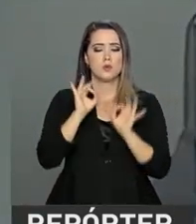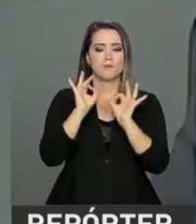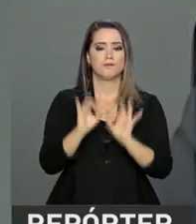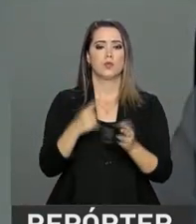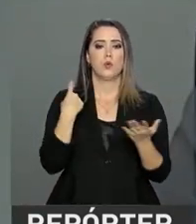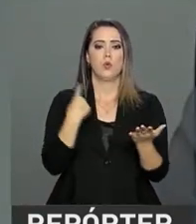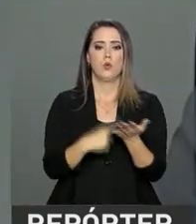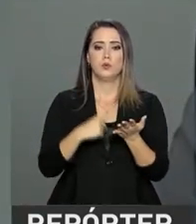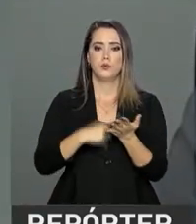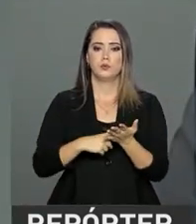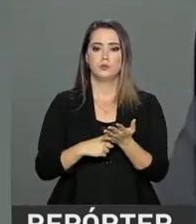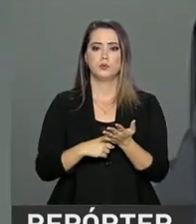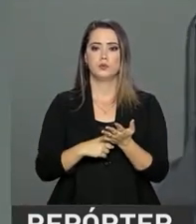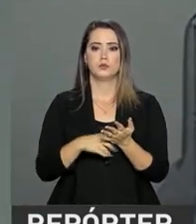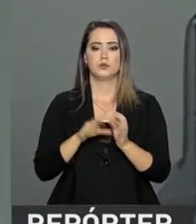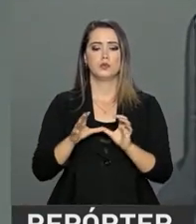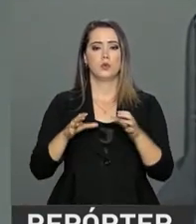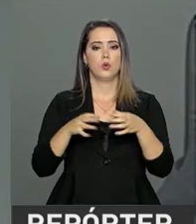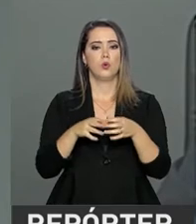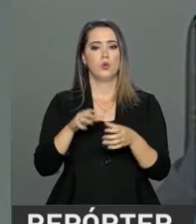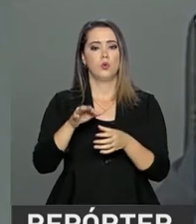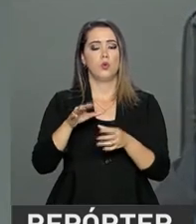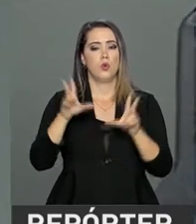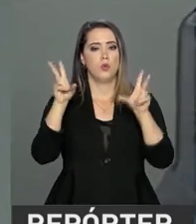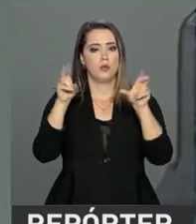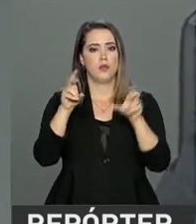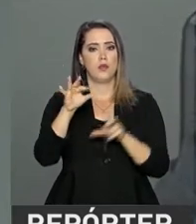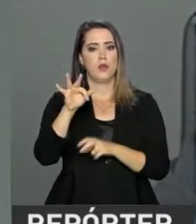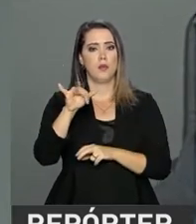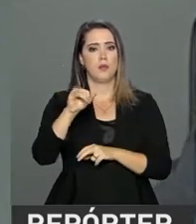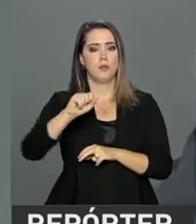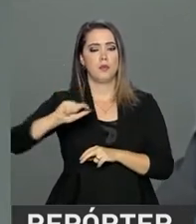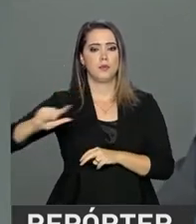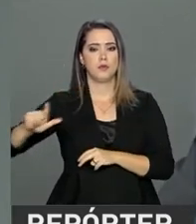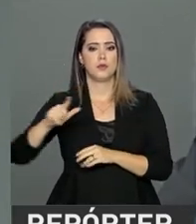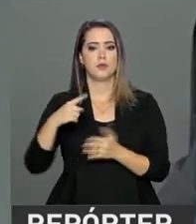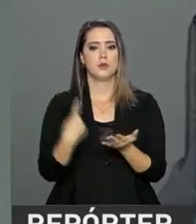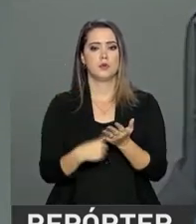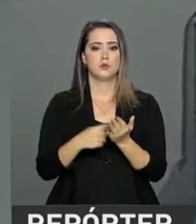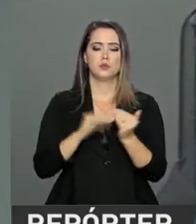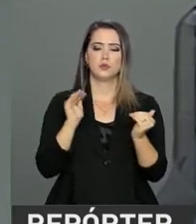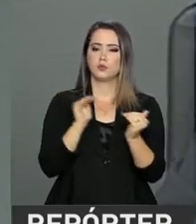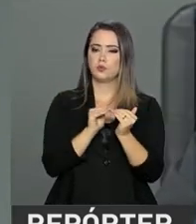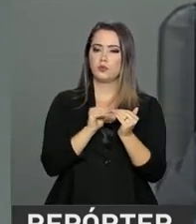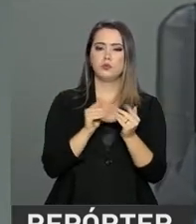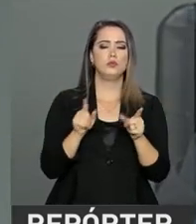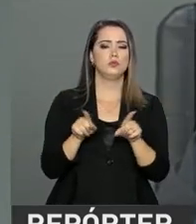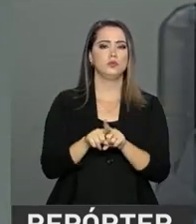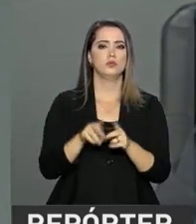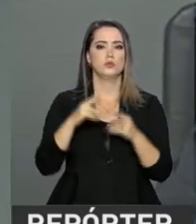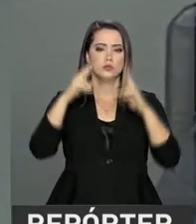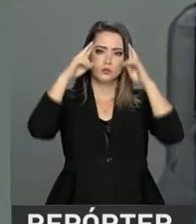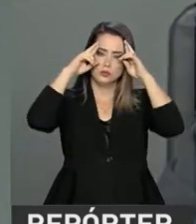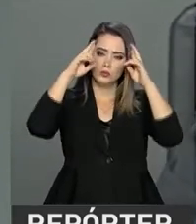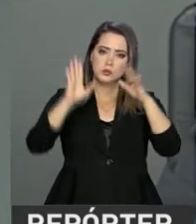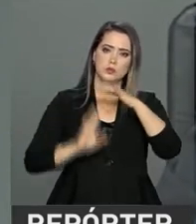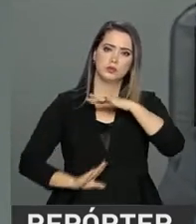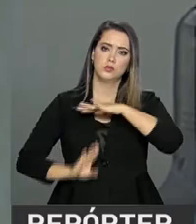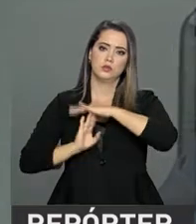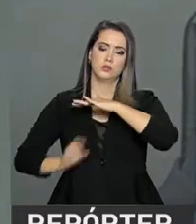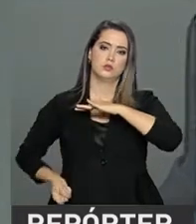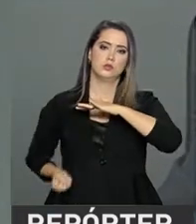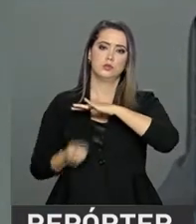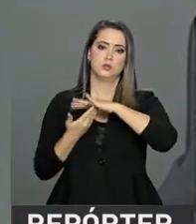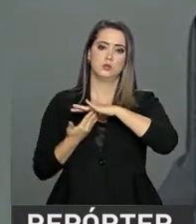é com os temas fiscais com disciplina fiscal com o cumprimento das metas com respeito ao teto da despesa